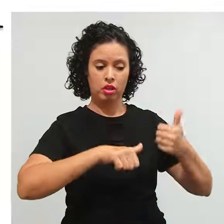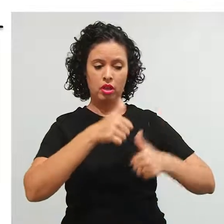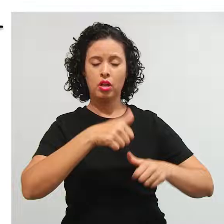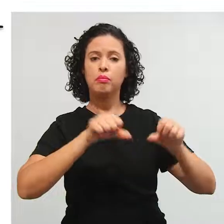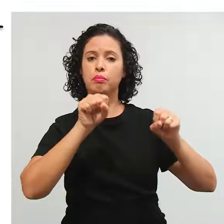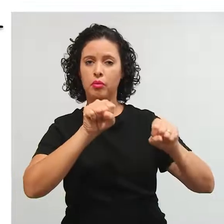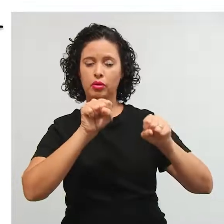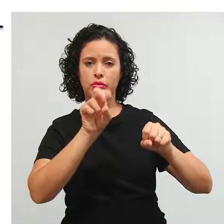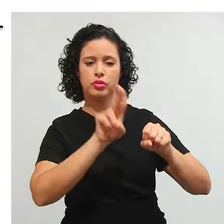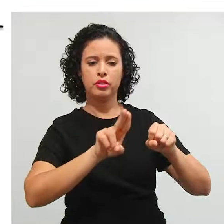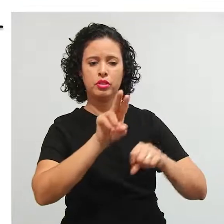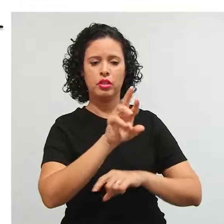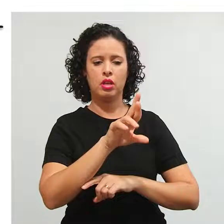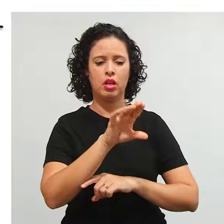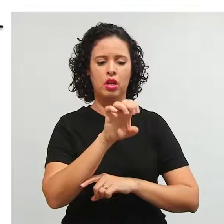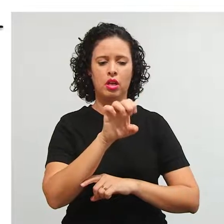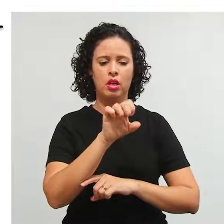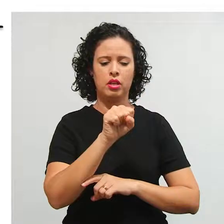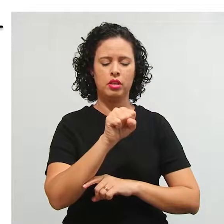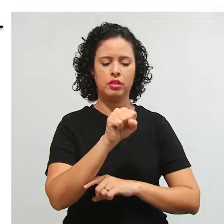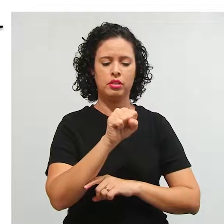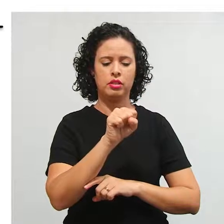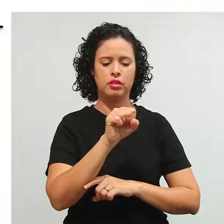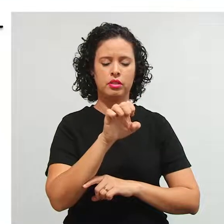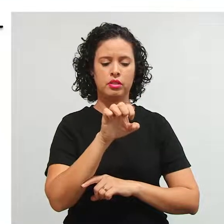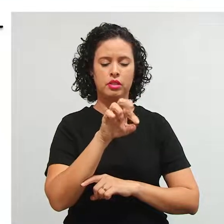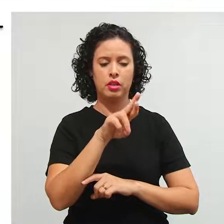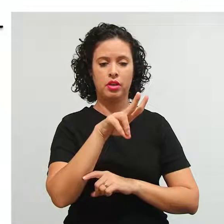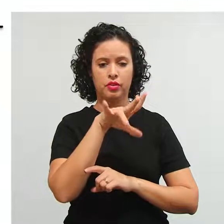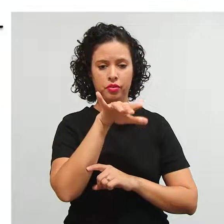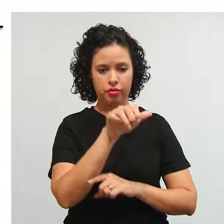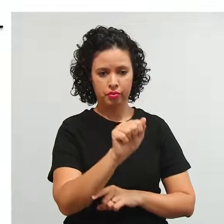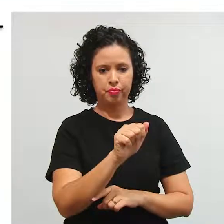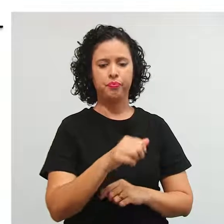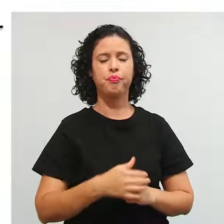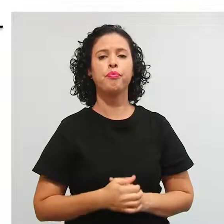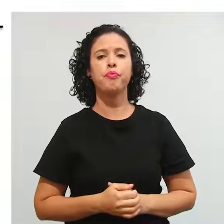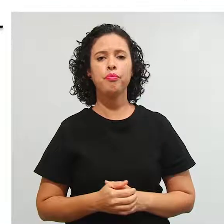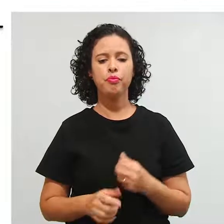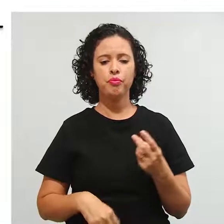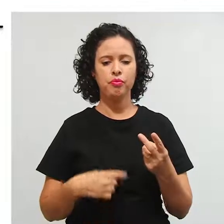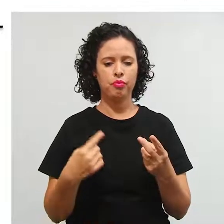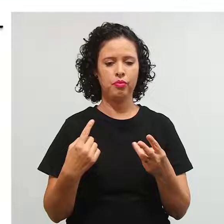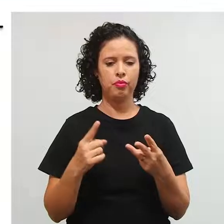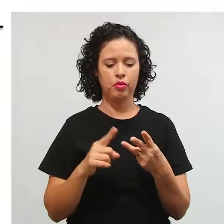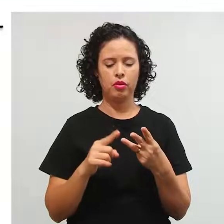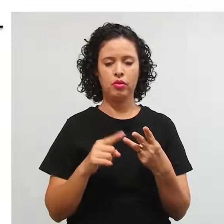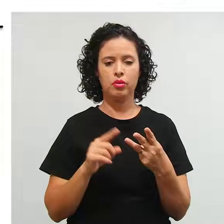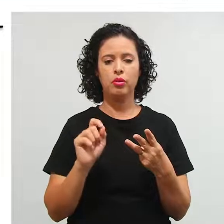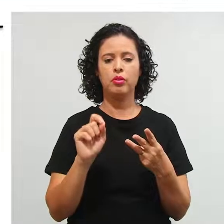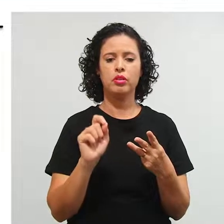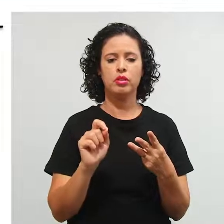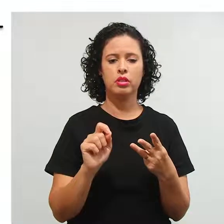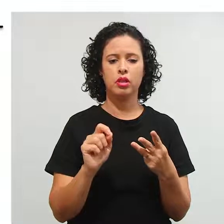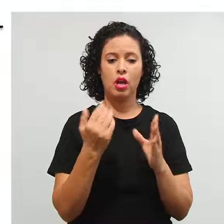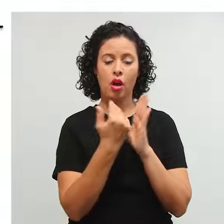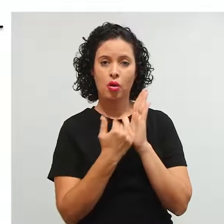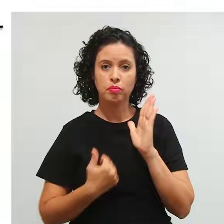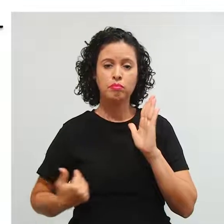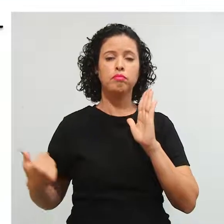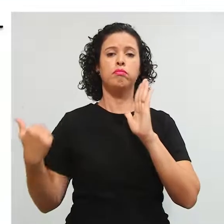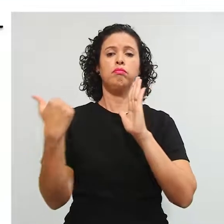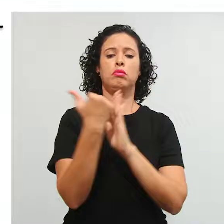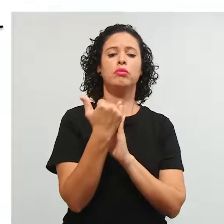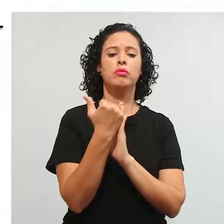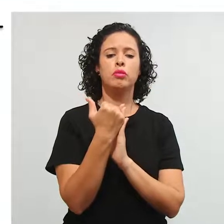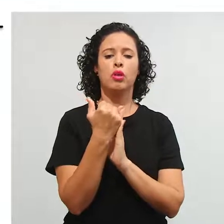utilizar a reserva de contingência. Outra possibilidade é o superávit financeiro. E